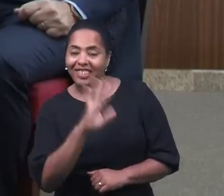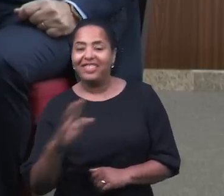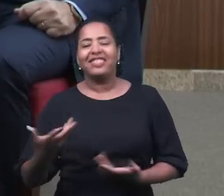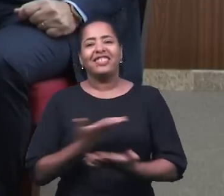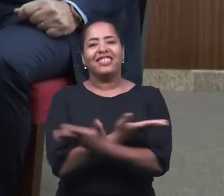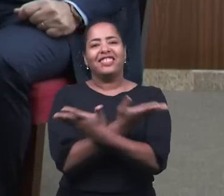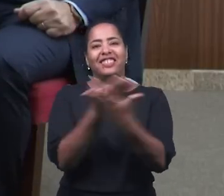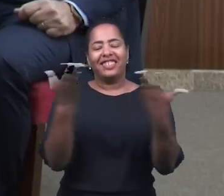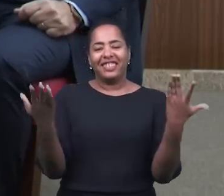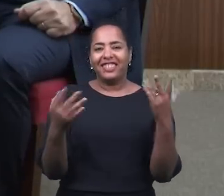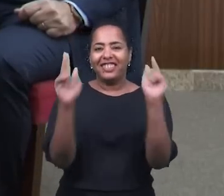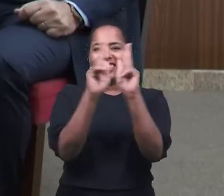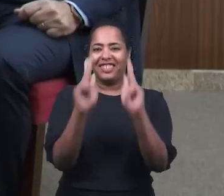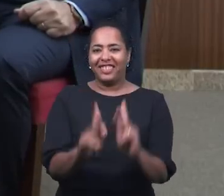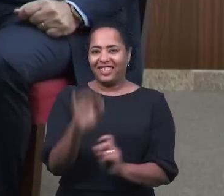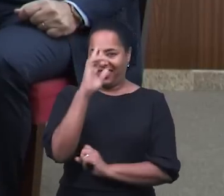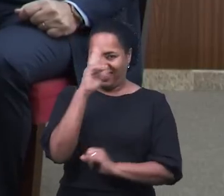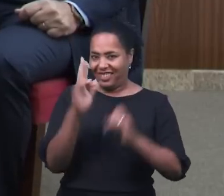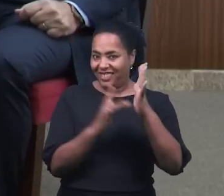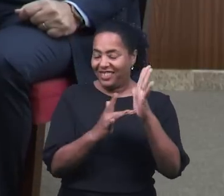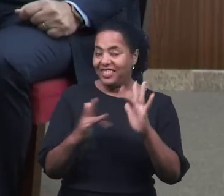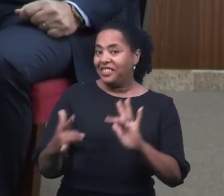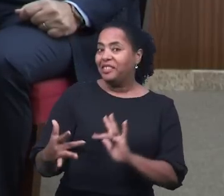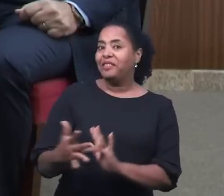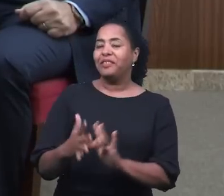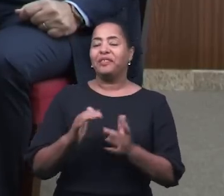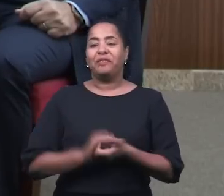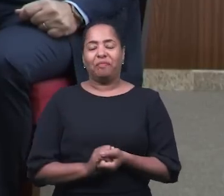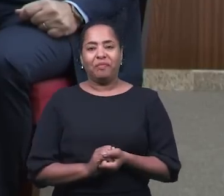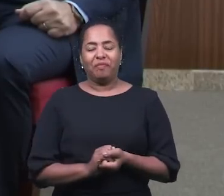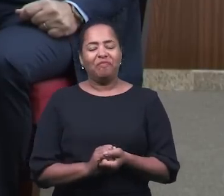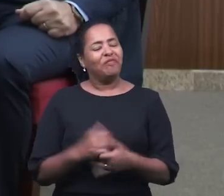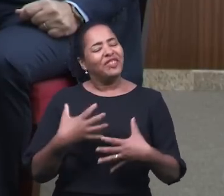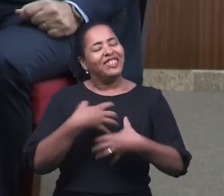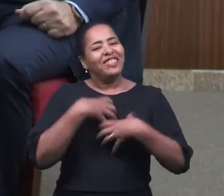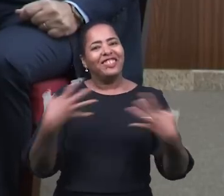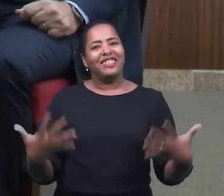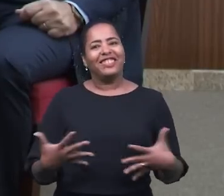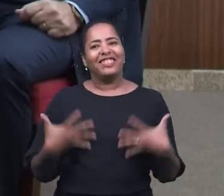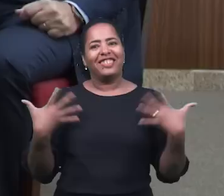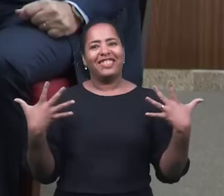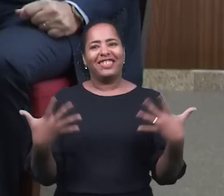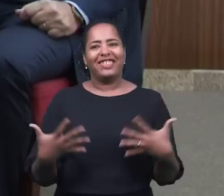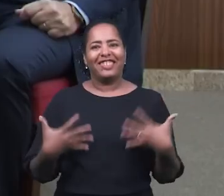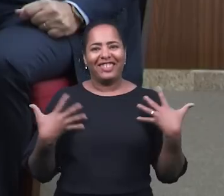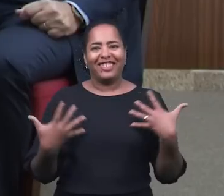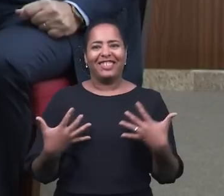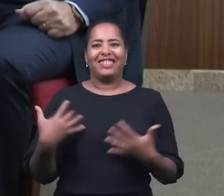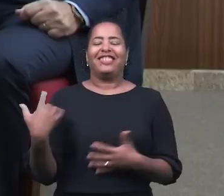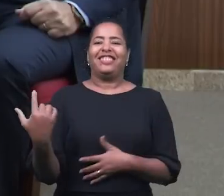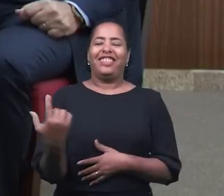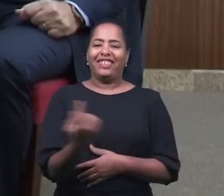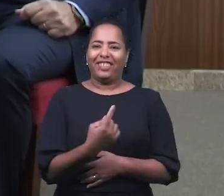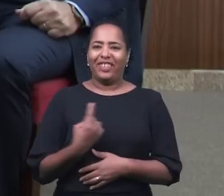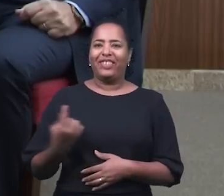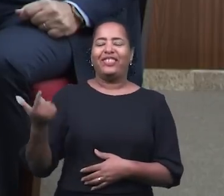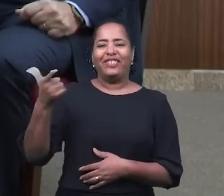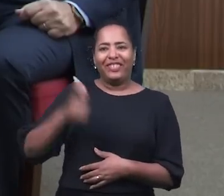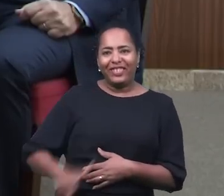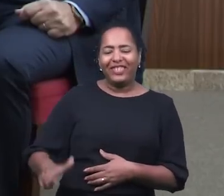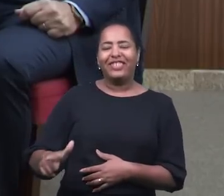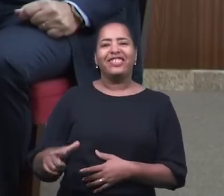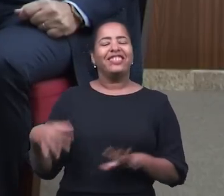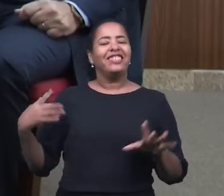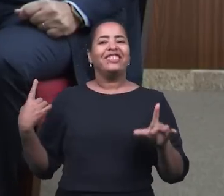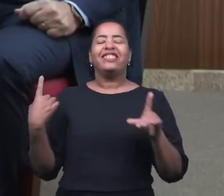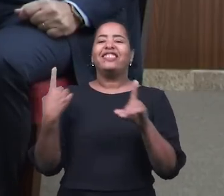nós queremos saudar a todos com a paz do Senhor Jesus. Estamos alegres por estarmos aqui mais uma vez, o nosso encontro